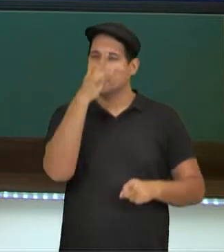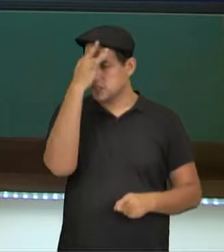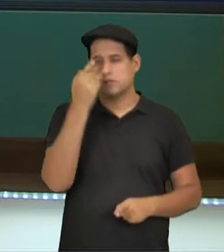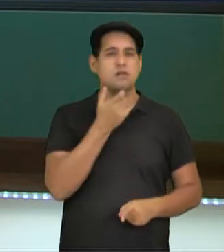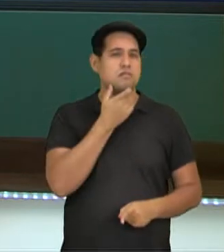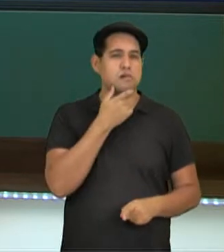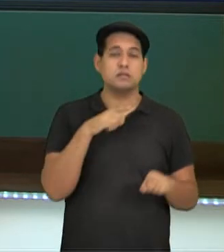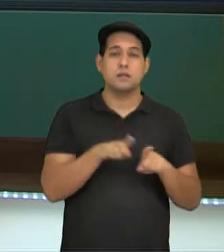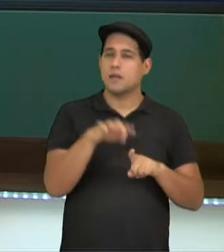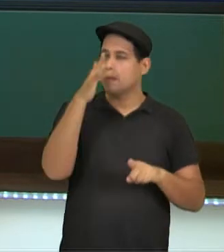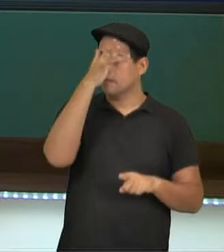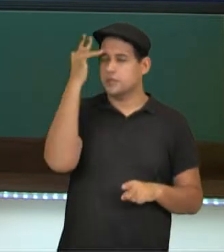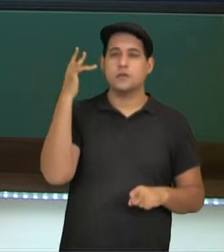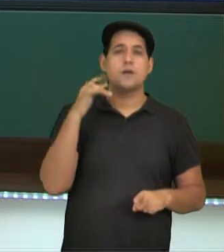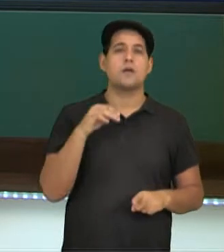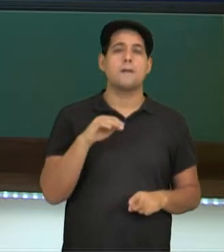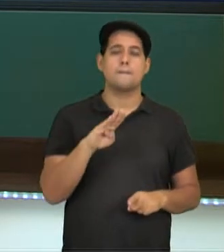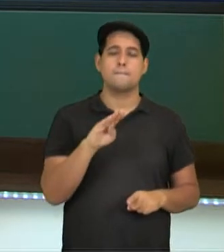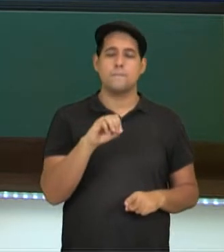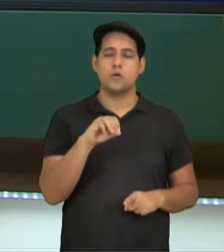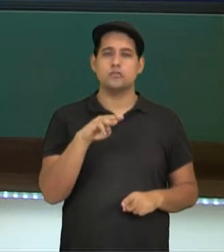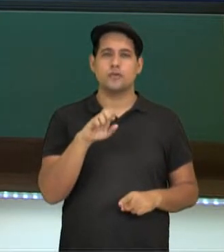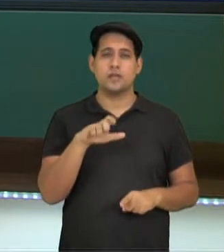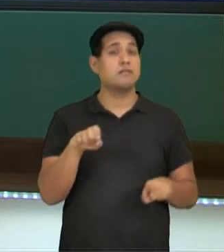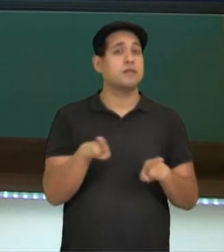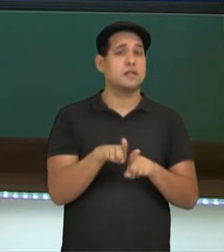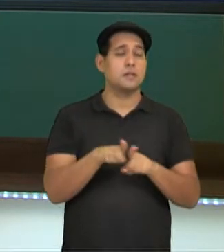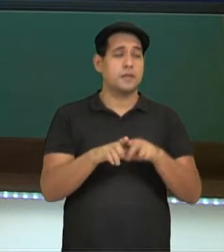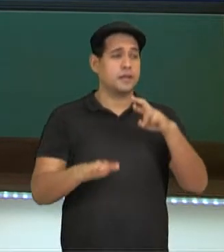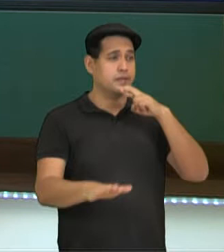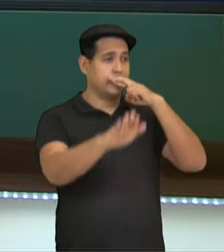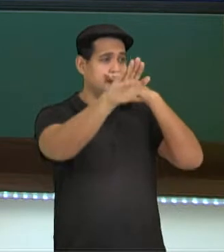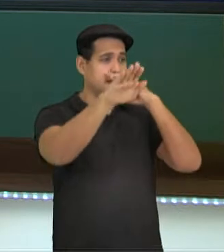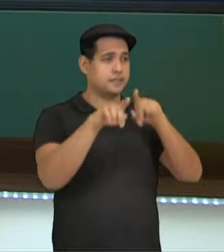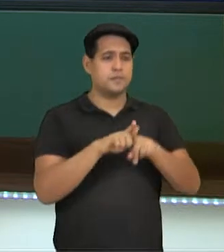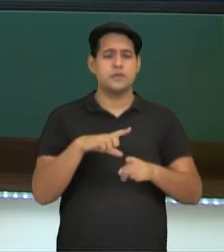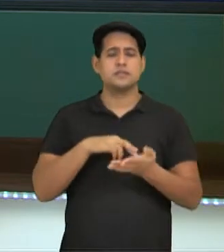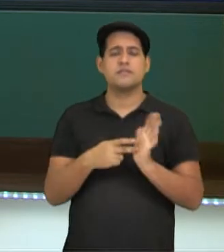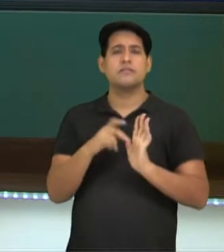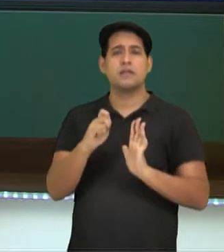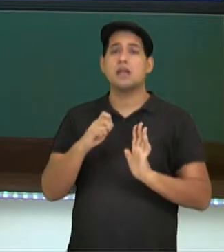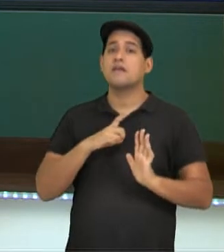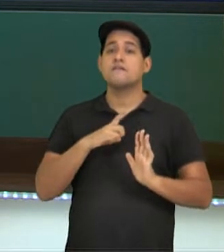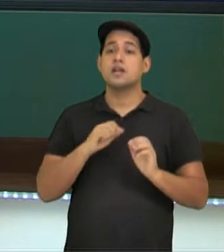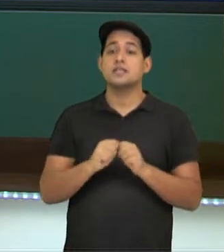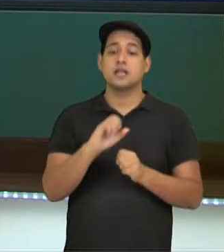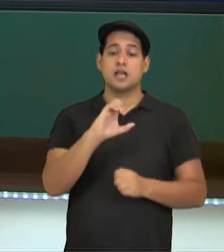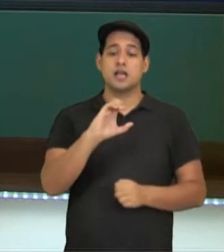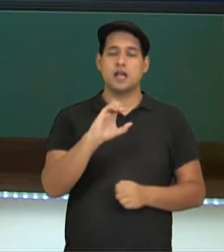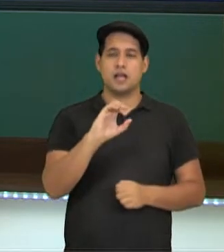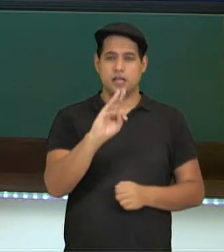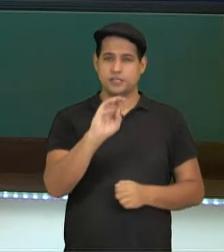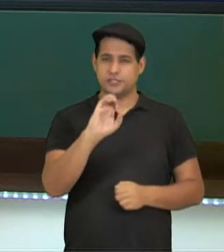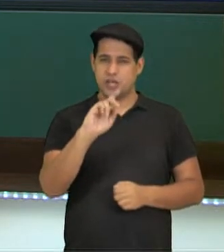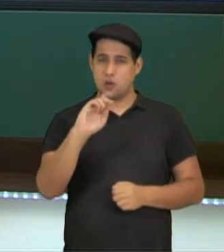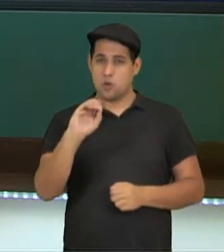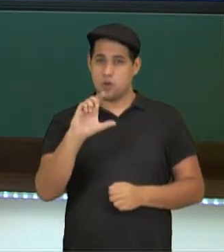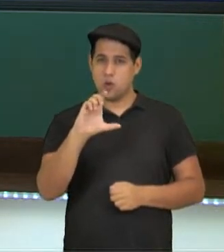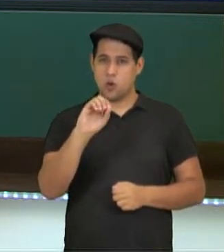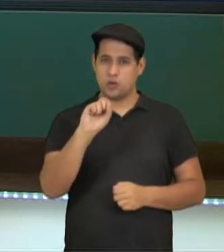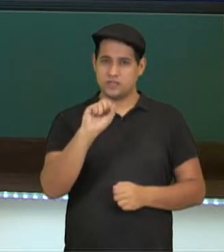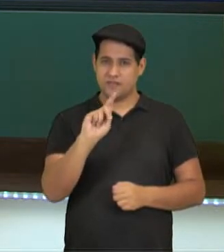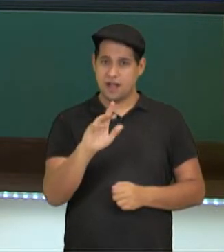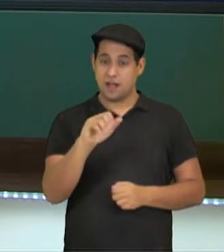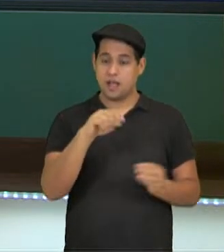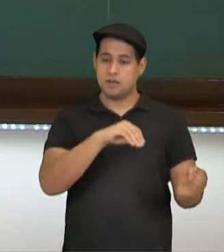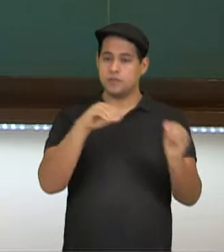com Benito Mussolini da Itália e Adolf Hitler. Esse acordo é o que passava a Tchecoslováquia para a Alemanha. Os europeus,